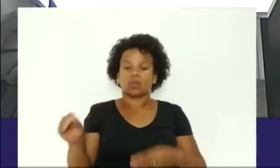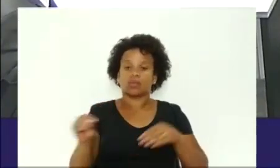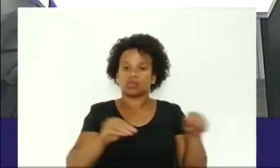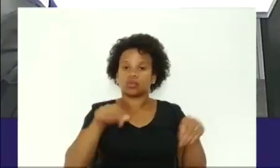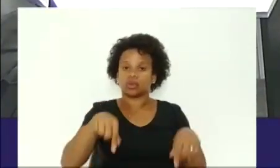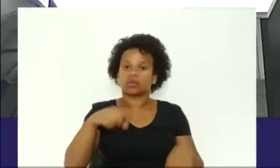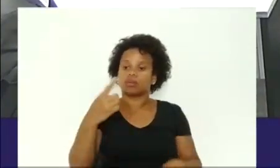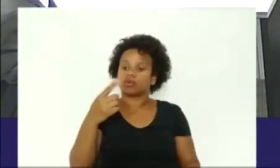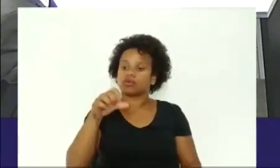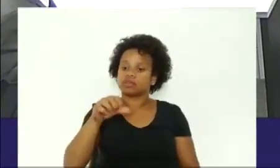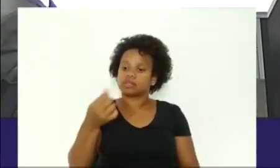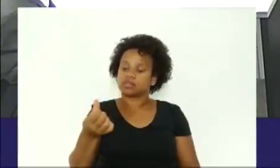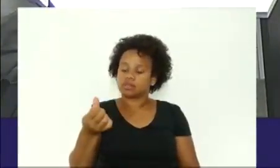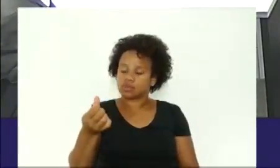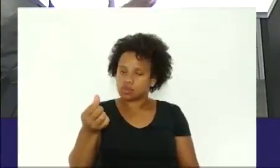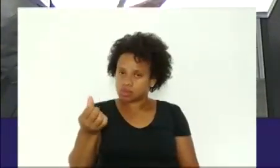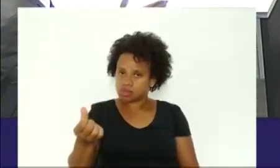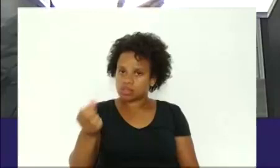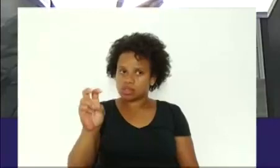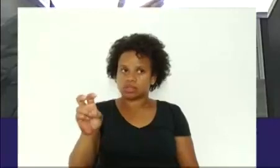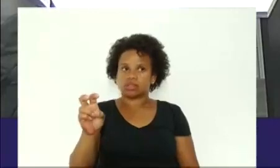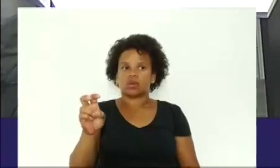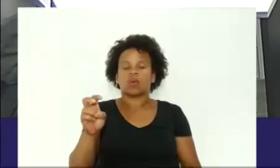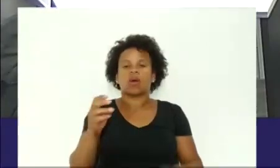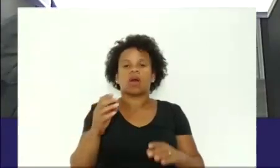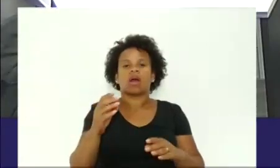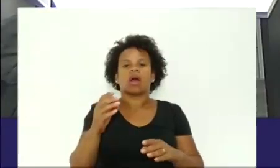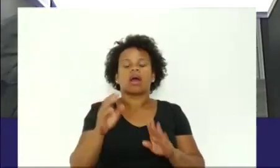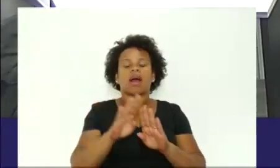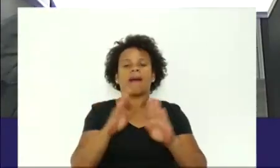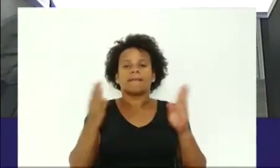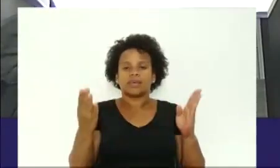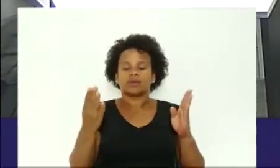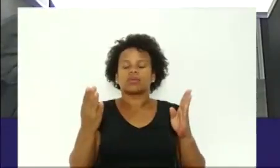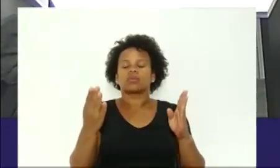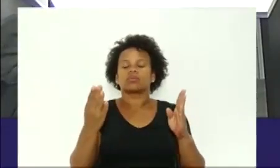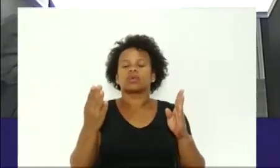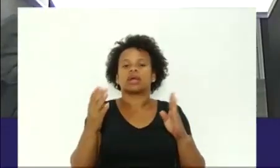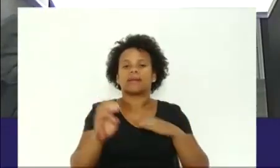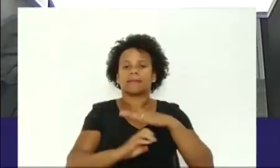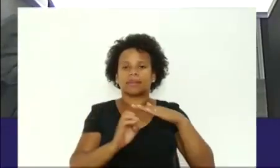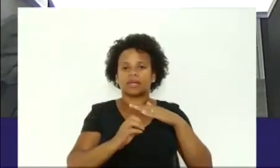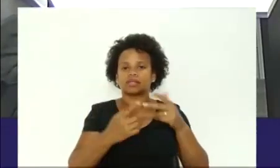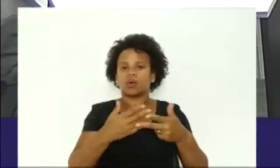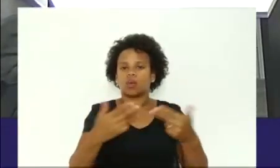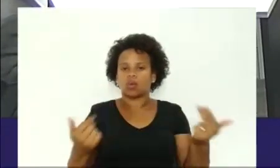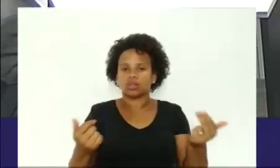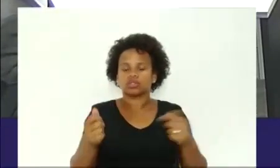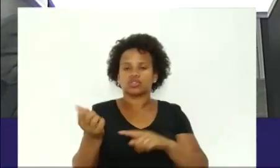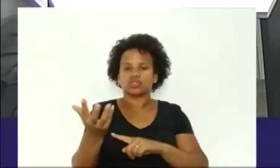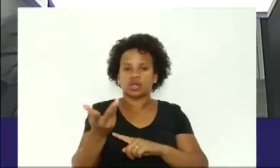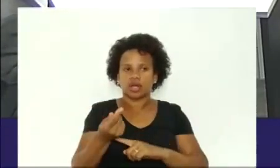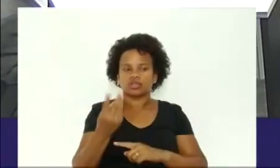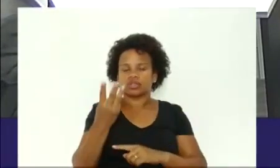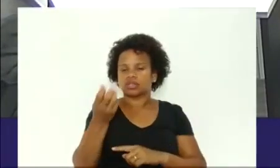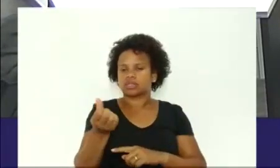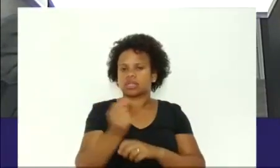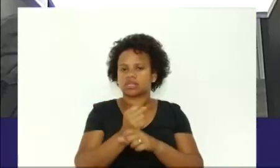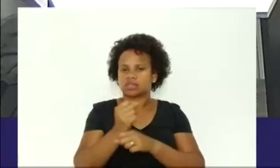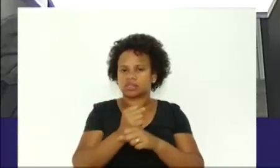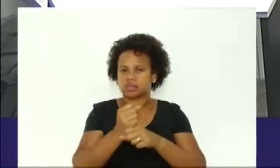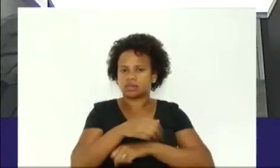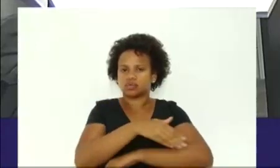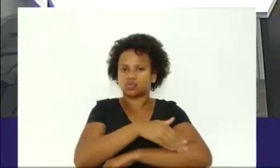abriu sua primeira empresa, Coisas de Arte. Assim, já são 36 anos presente na Rua Mano de Barros, principal rua